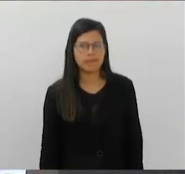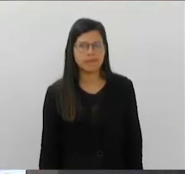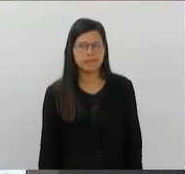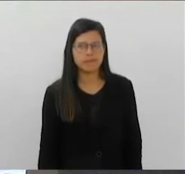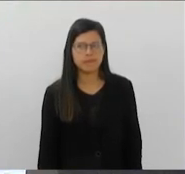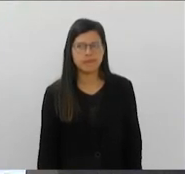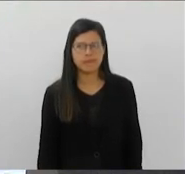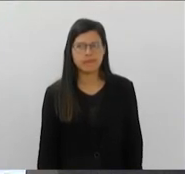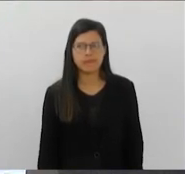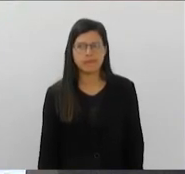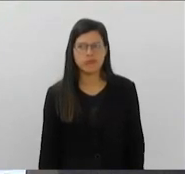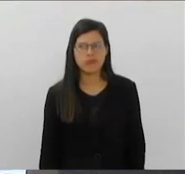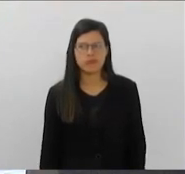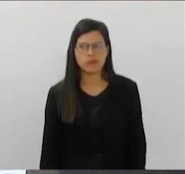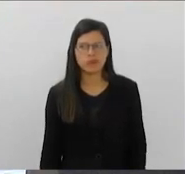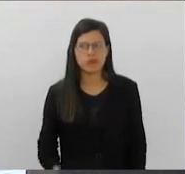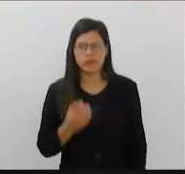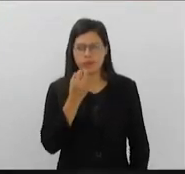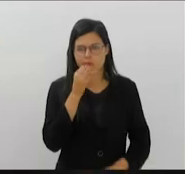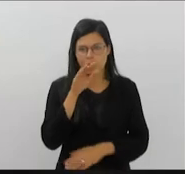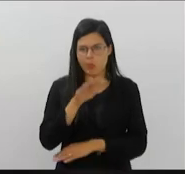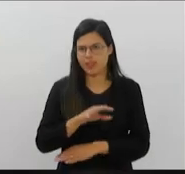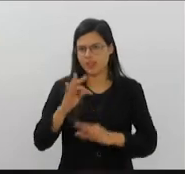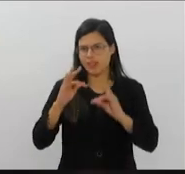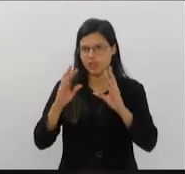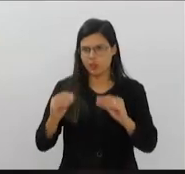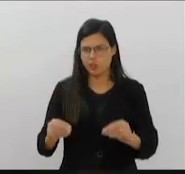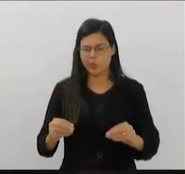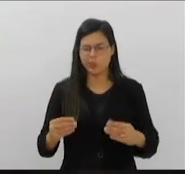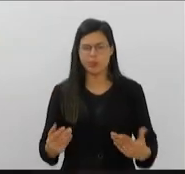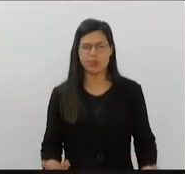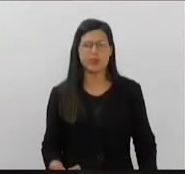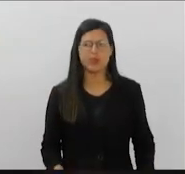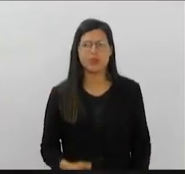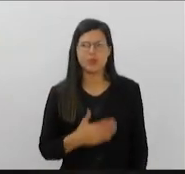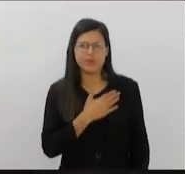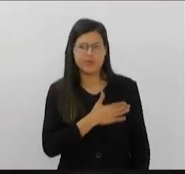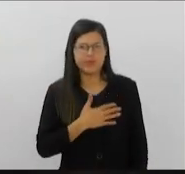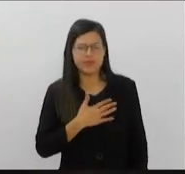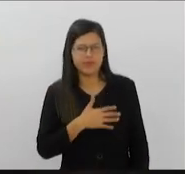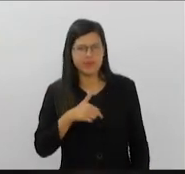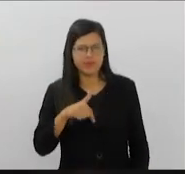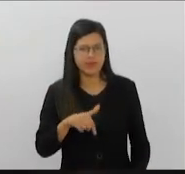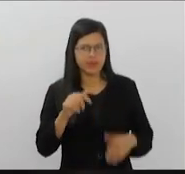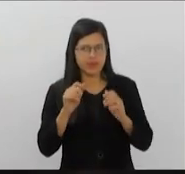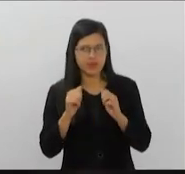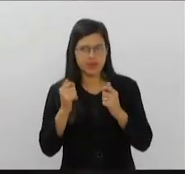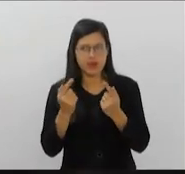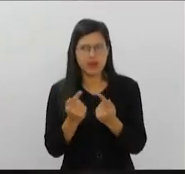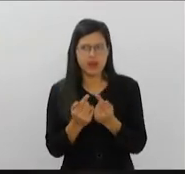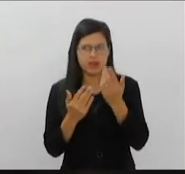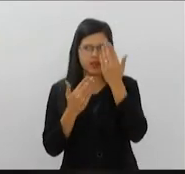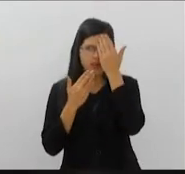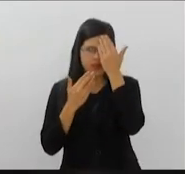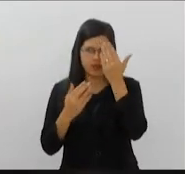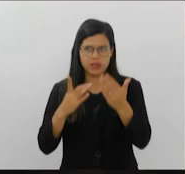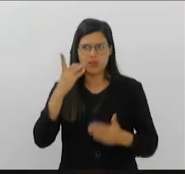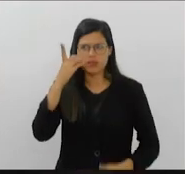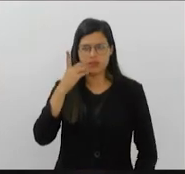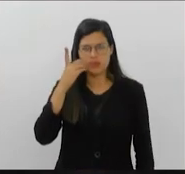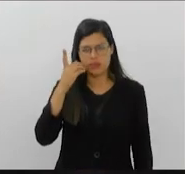Não. Foi. Bom, boa tarde a todos e todas. Prazer estar aqui nessa casa. Agradeço ao deputado Vinícius